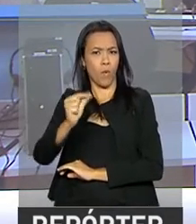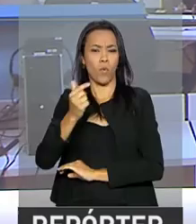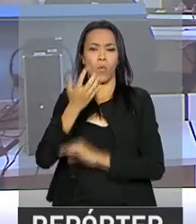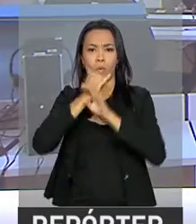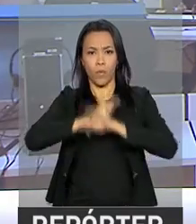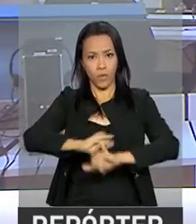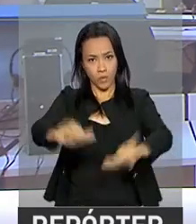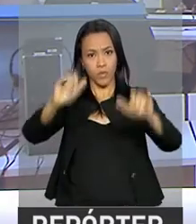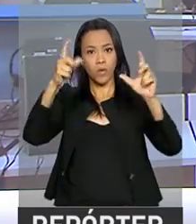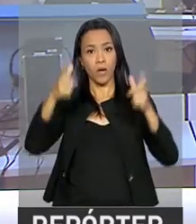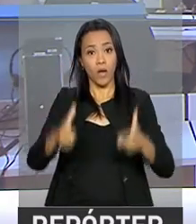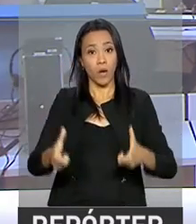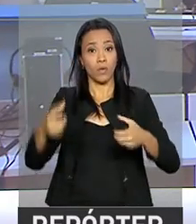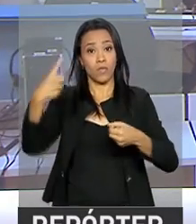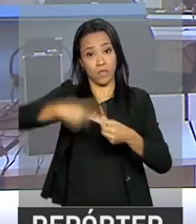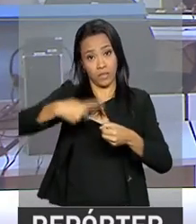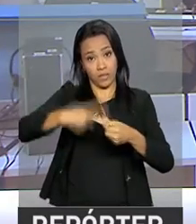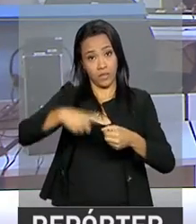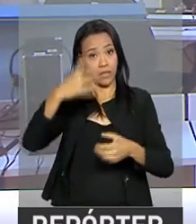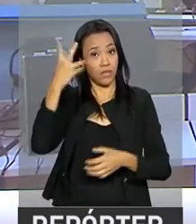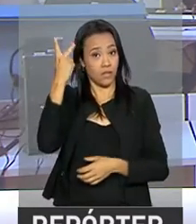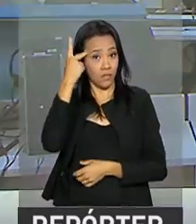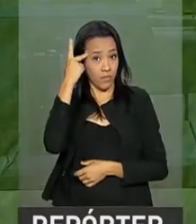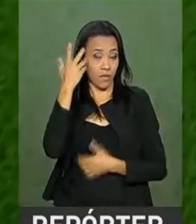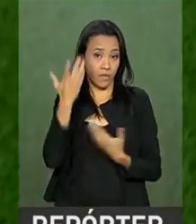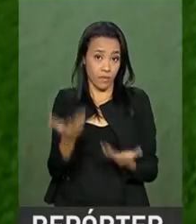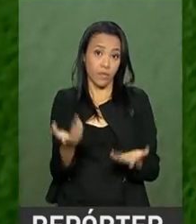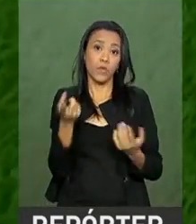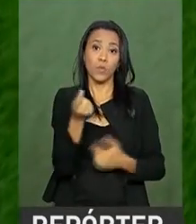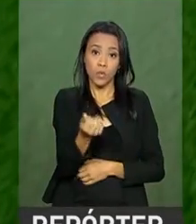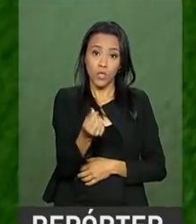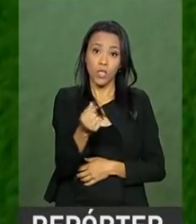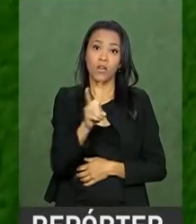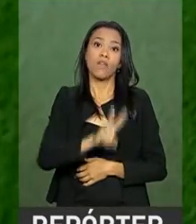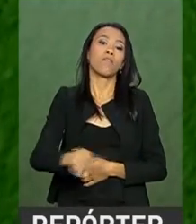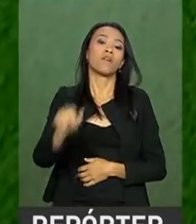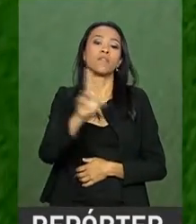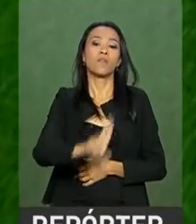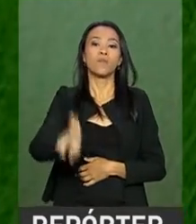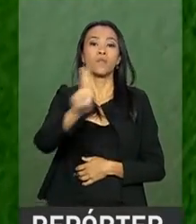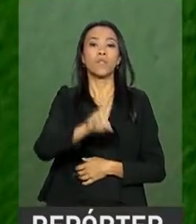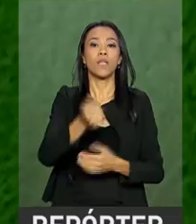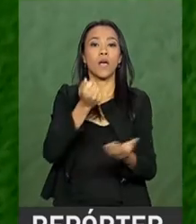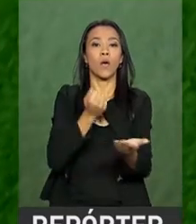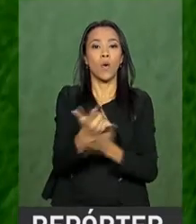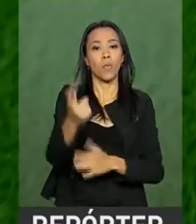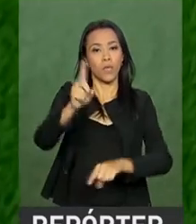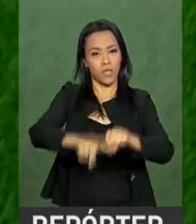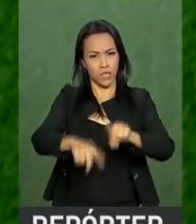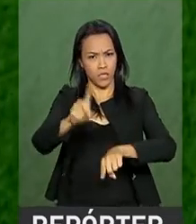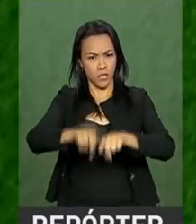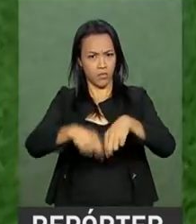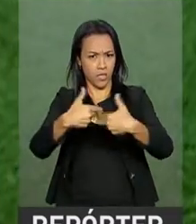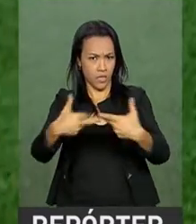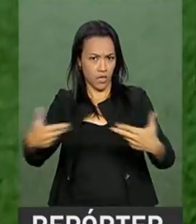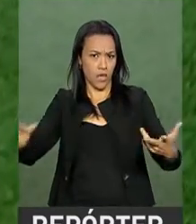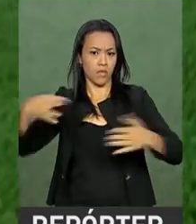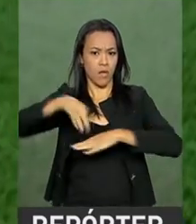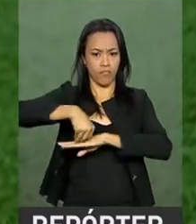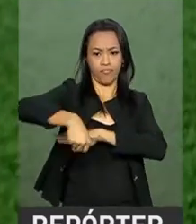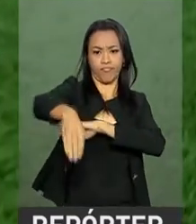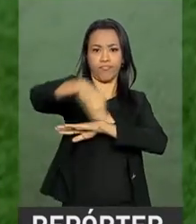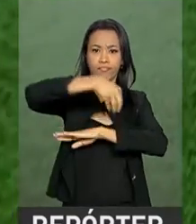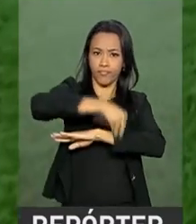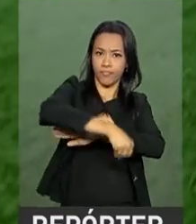em um evento em Ribeirão Preto, São Paulo. O dinheiro vai ser destinado à compra de insumos para a plantação.